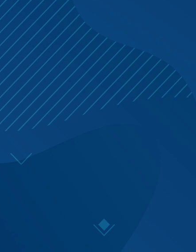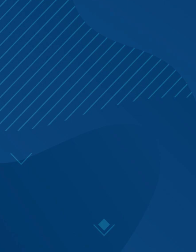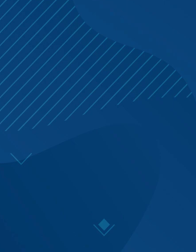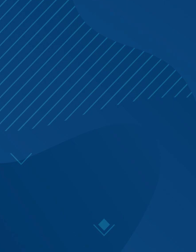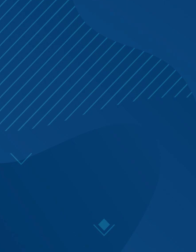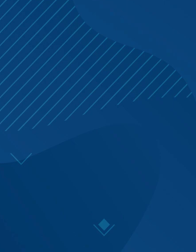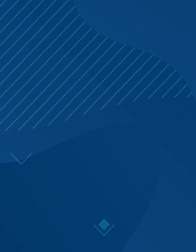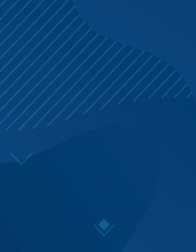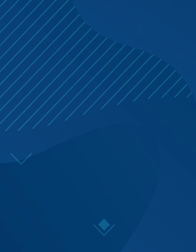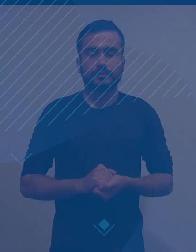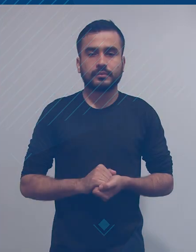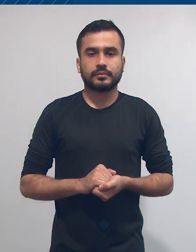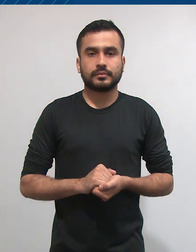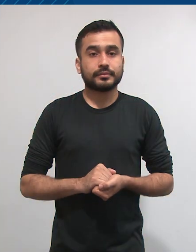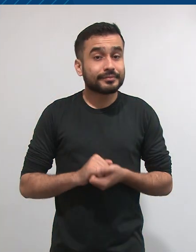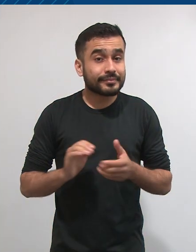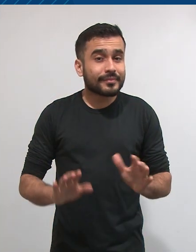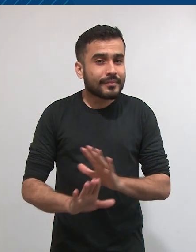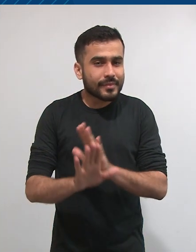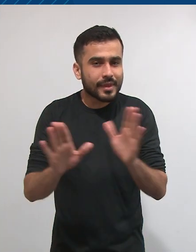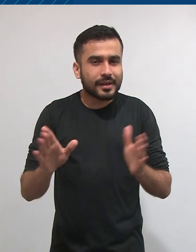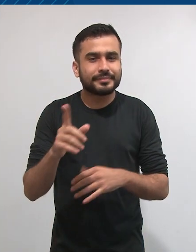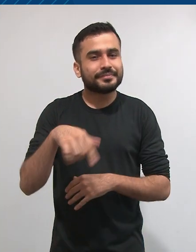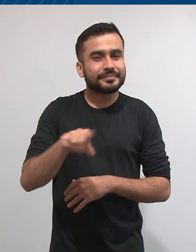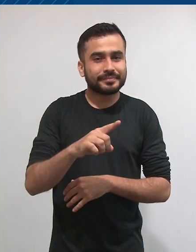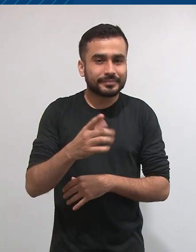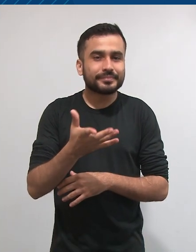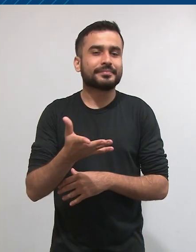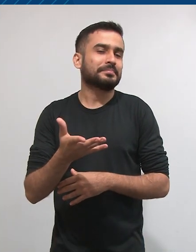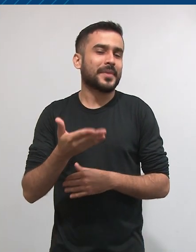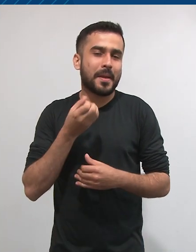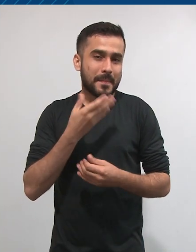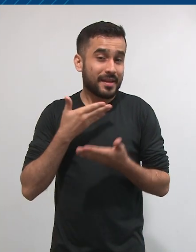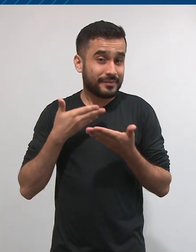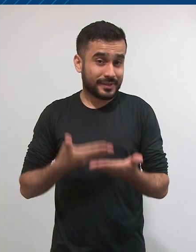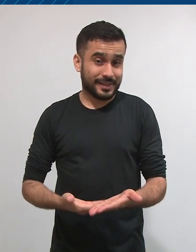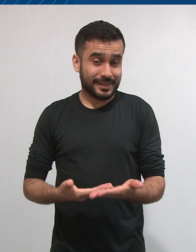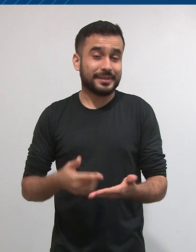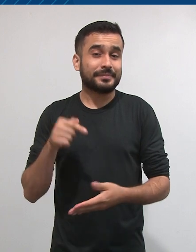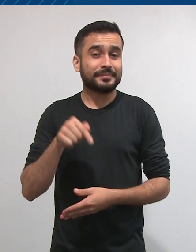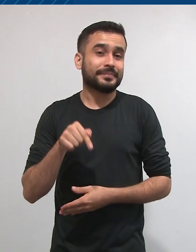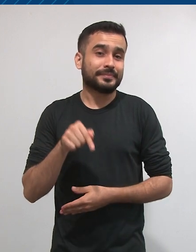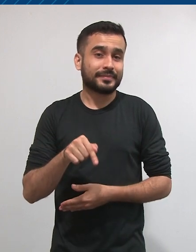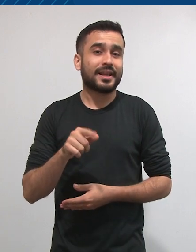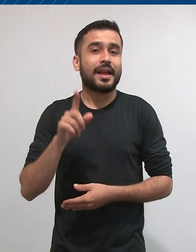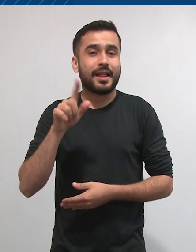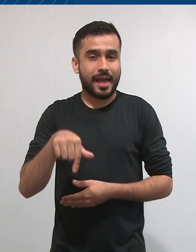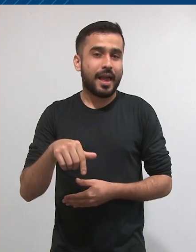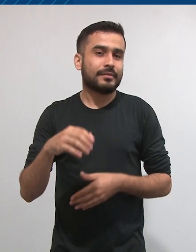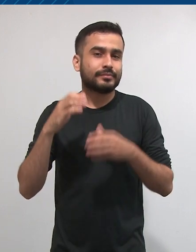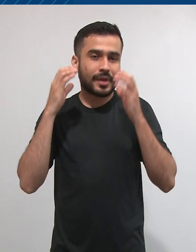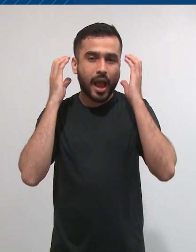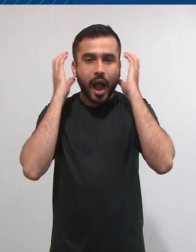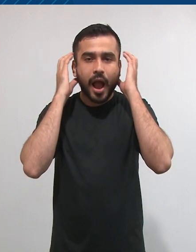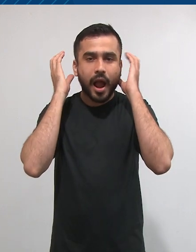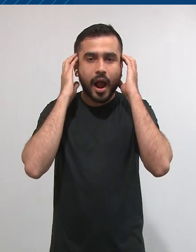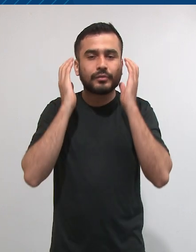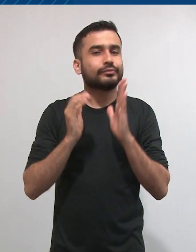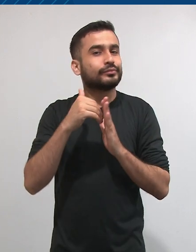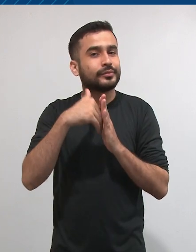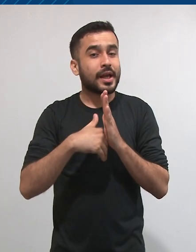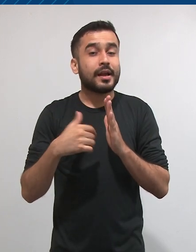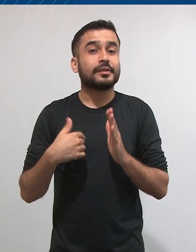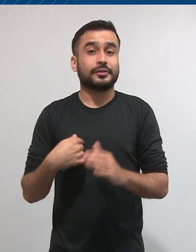Tinete, esse assunto tá legal que só. Olá, seja muito bem-vindo, muito bem-vinda. Essa aqui é a nossa Rádio